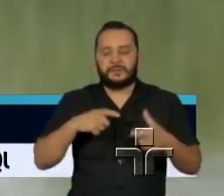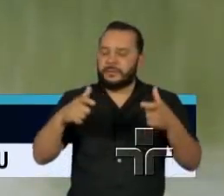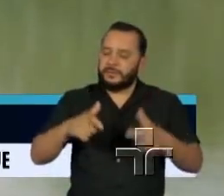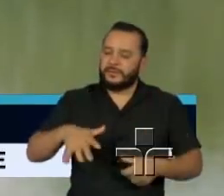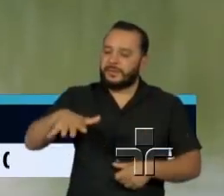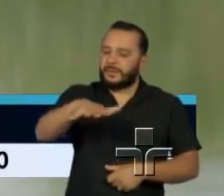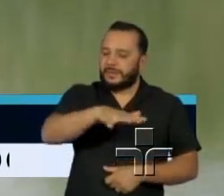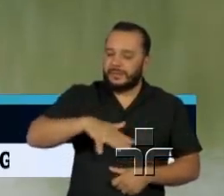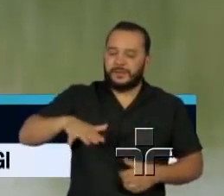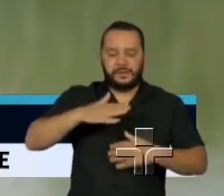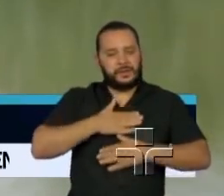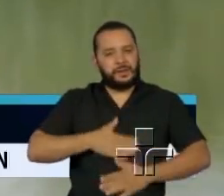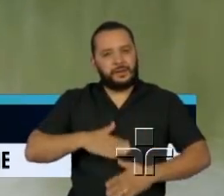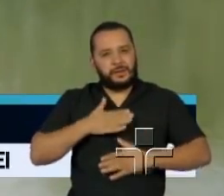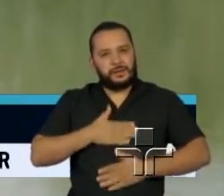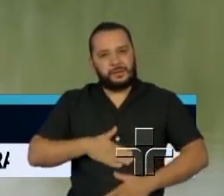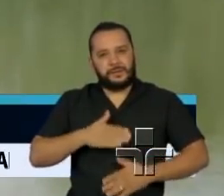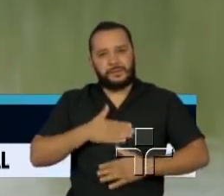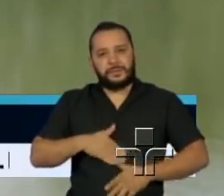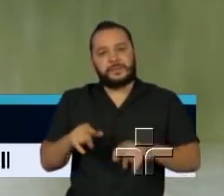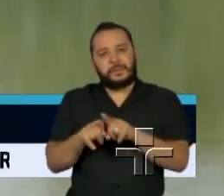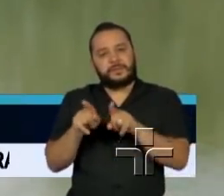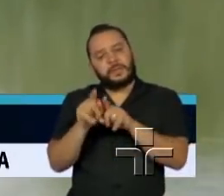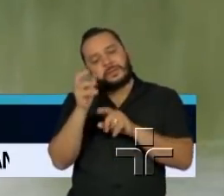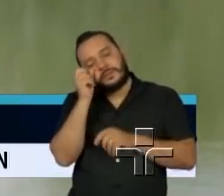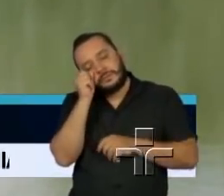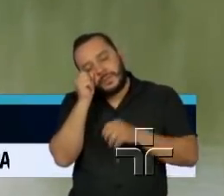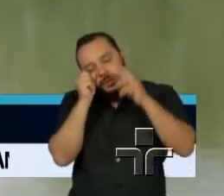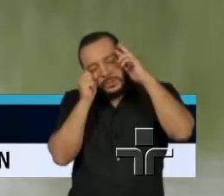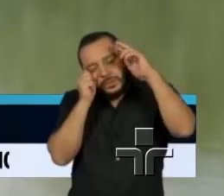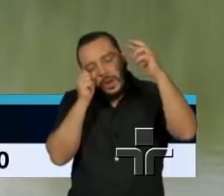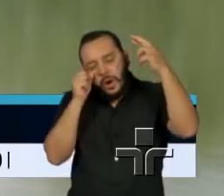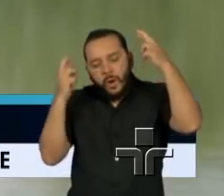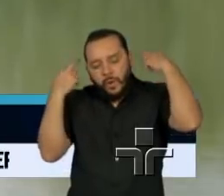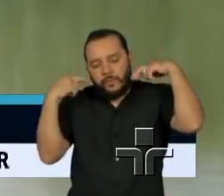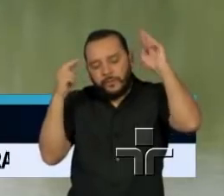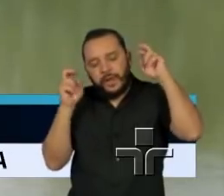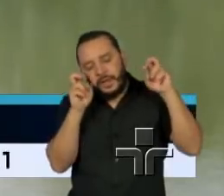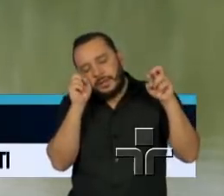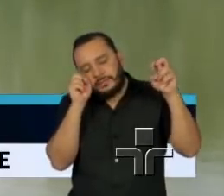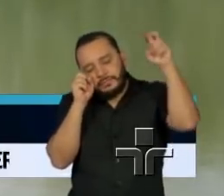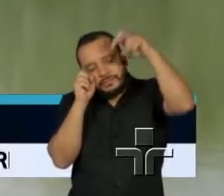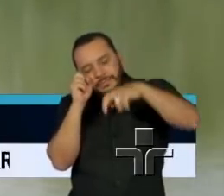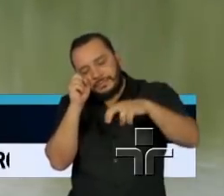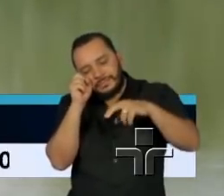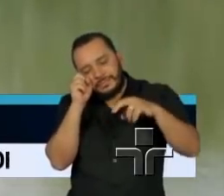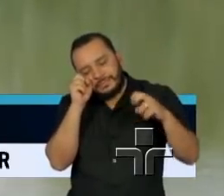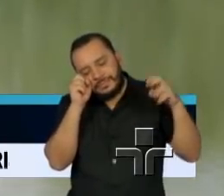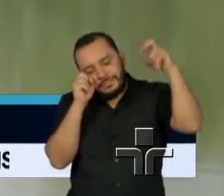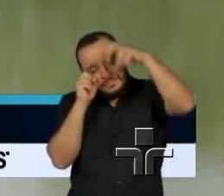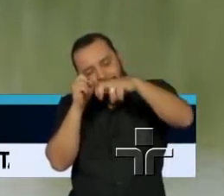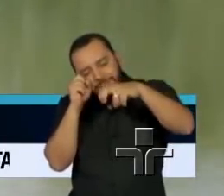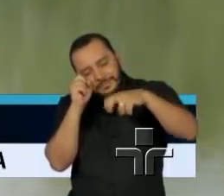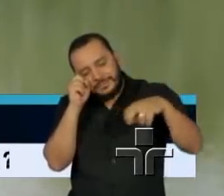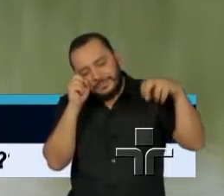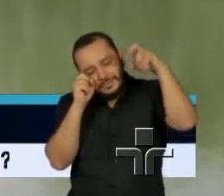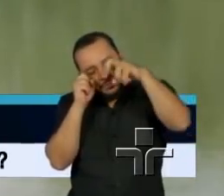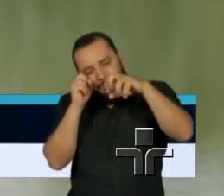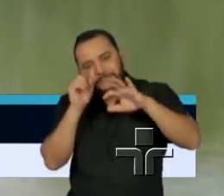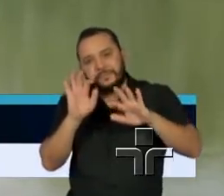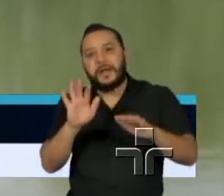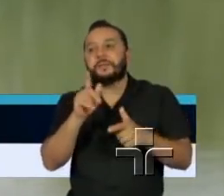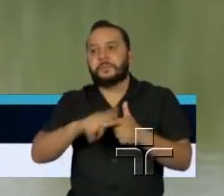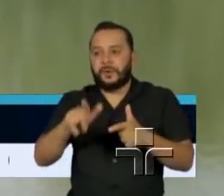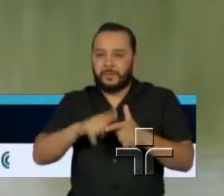calmos, tranquilos, nem carneirinhos suficientes para serem contados quando o problema para dormir é sério. Estima-se